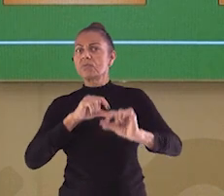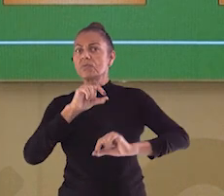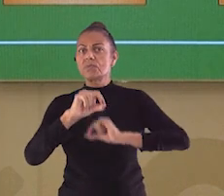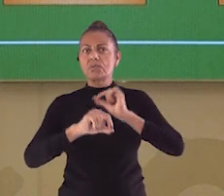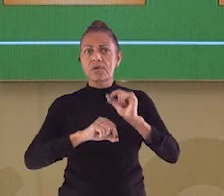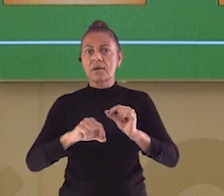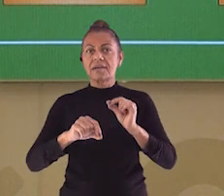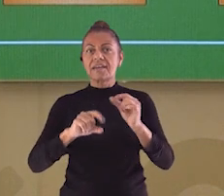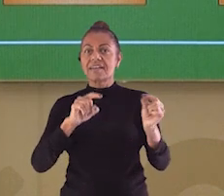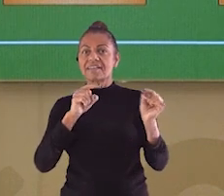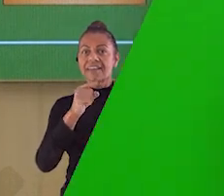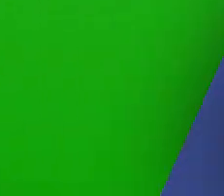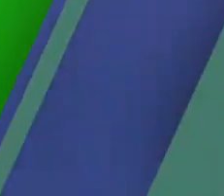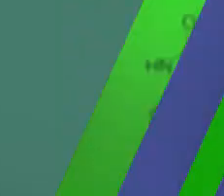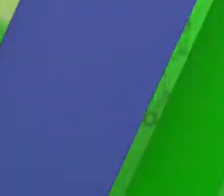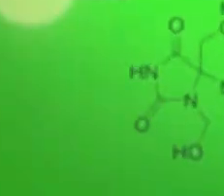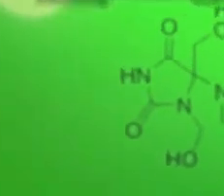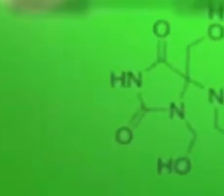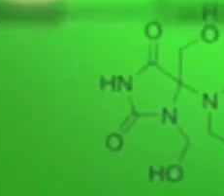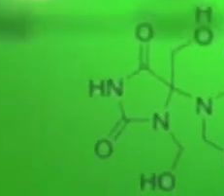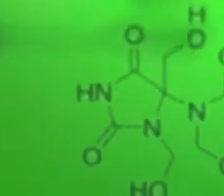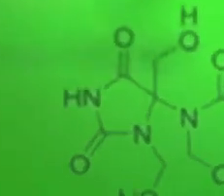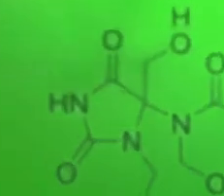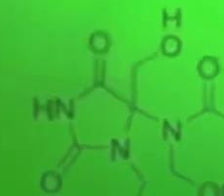descobrir sobre a visão.